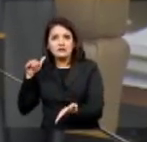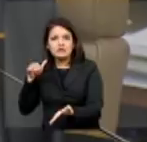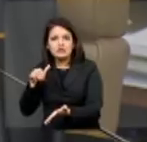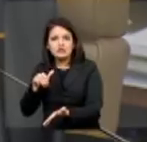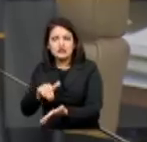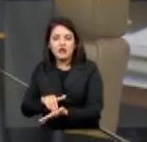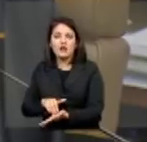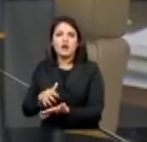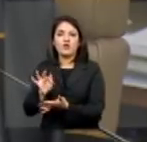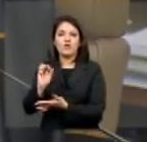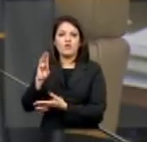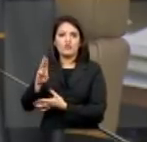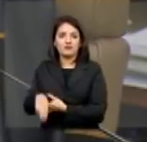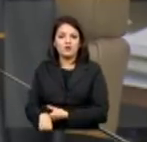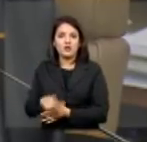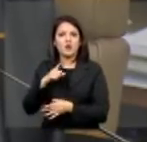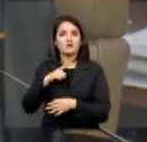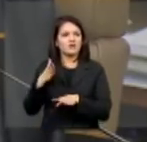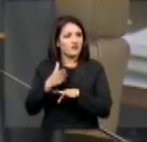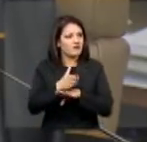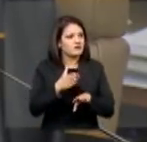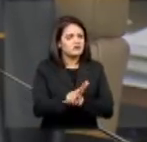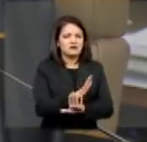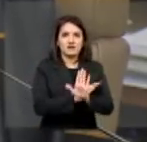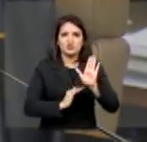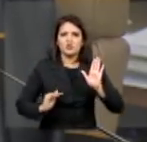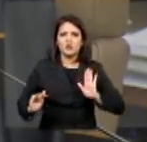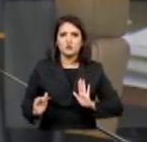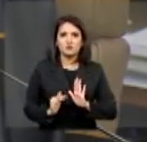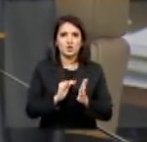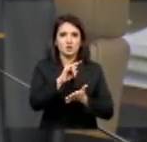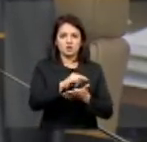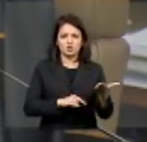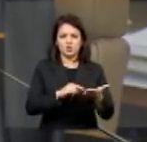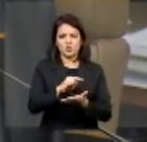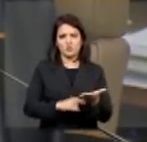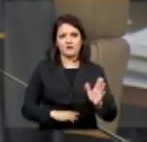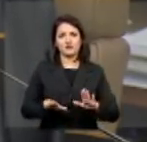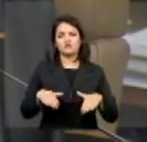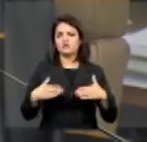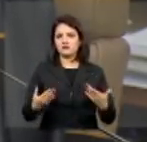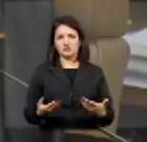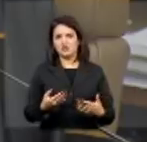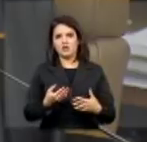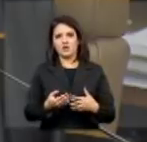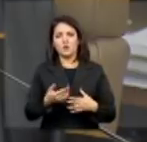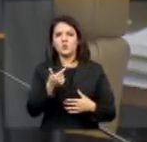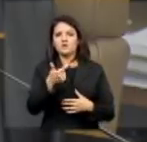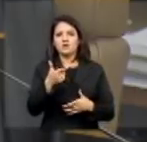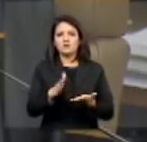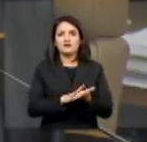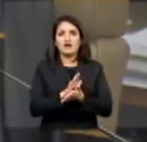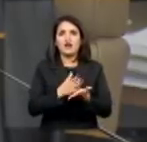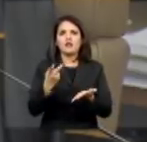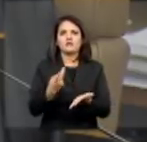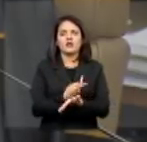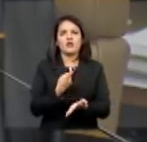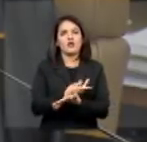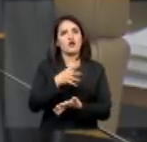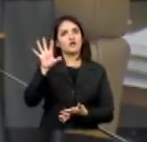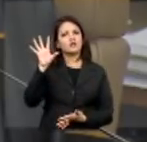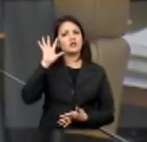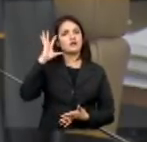amplo acesso os elementos de cognição não se vislumbra qualquer irregularidade na decisão singular que